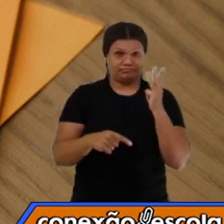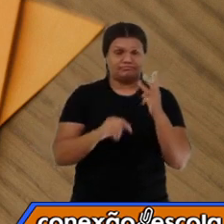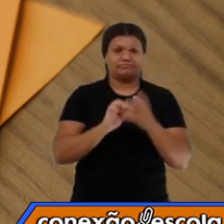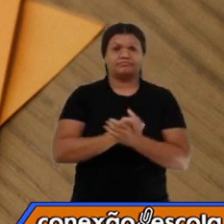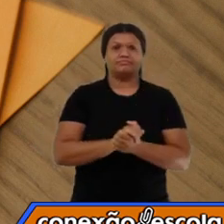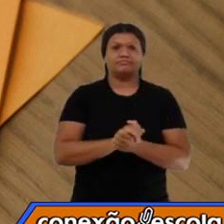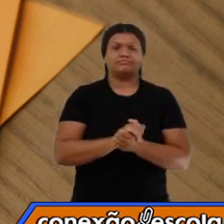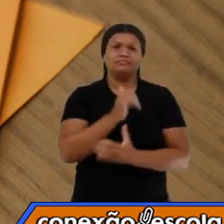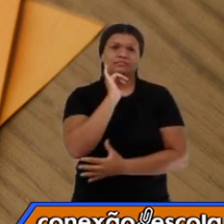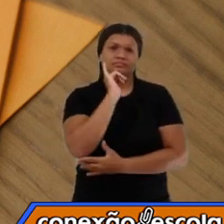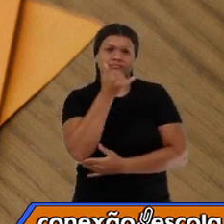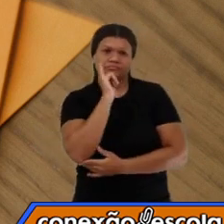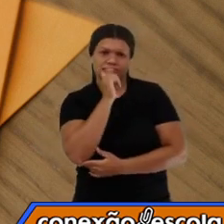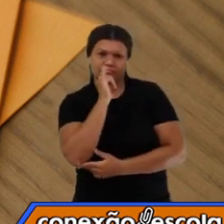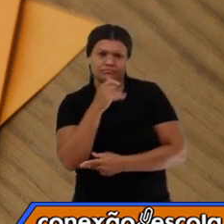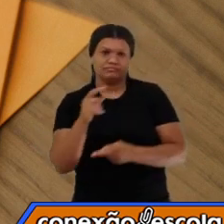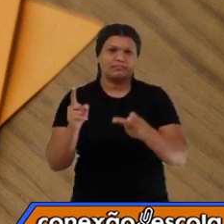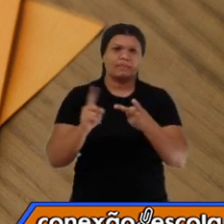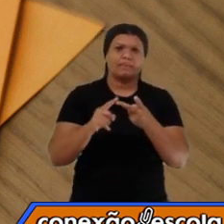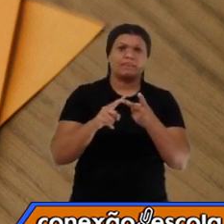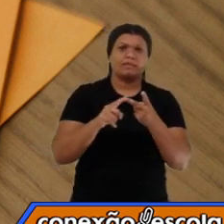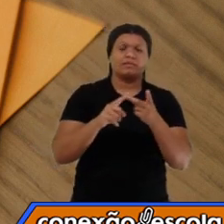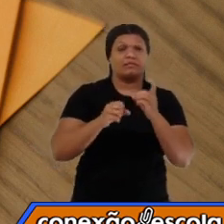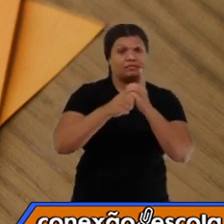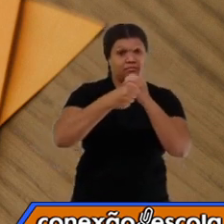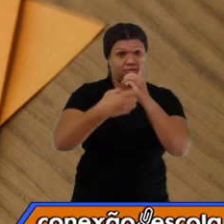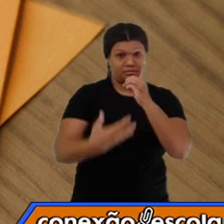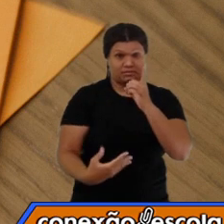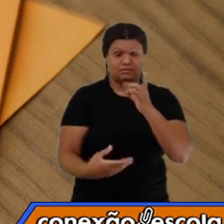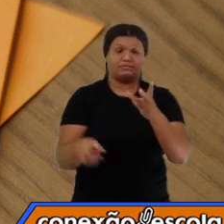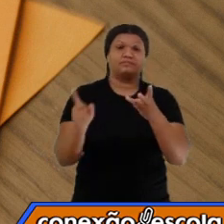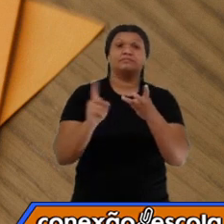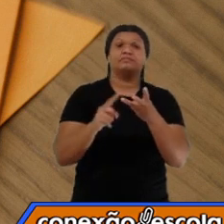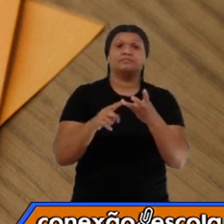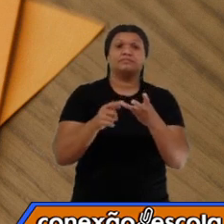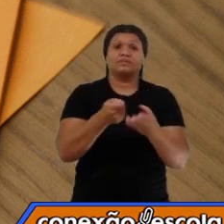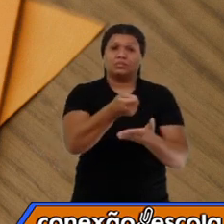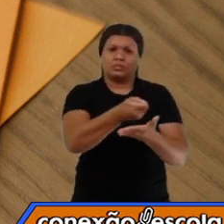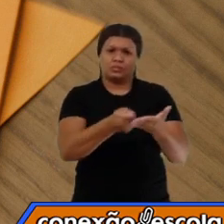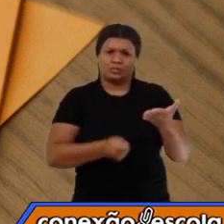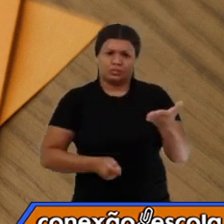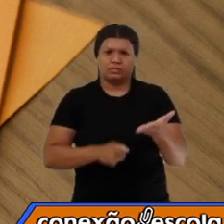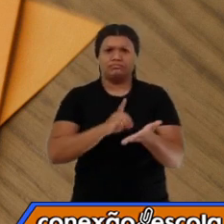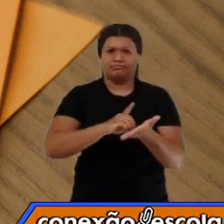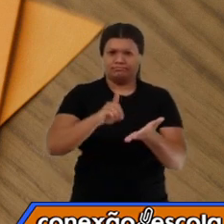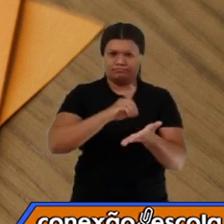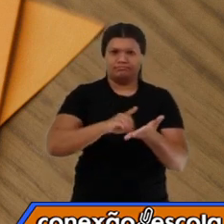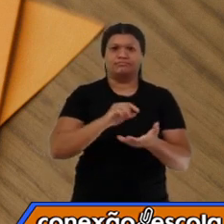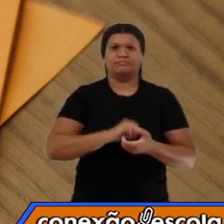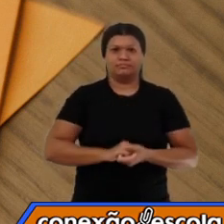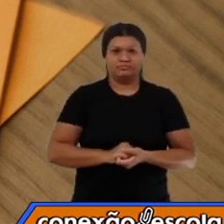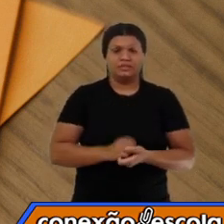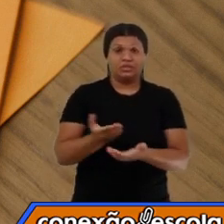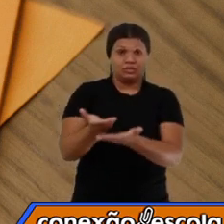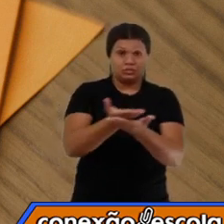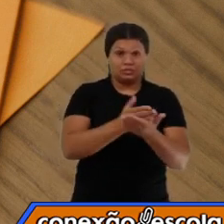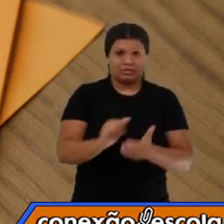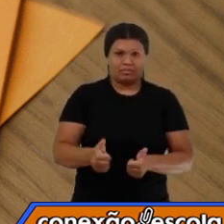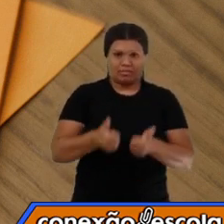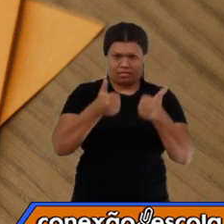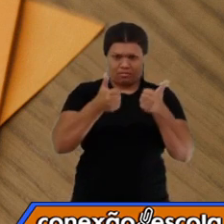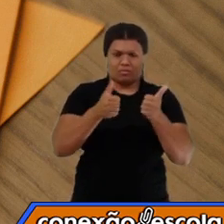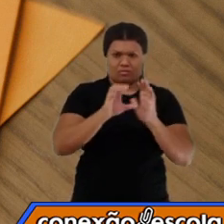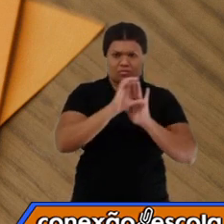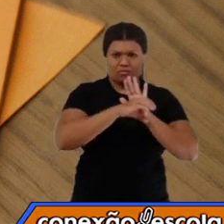são a narração, a descrição e a dissertação, galera. Vamos estudar melhor esses